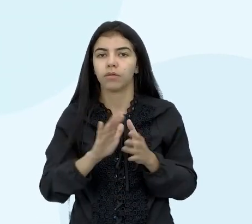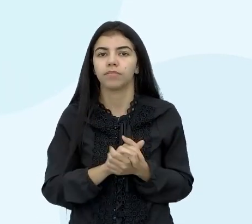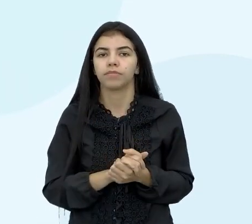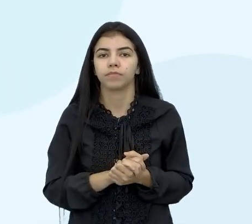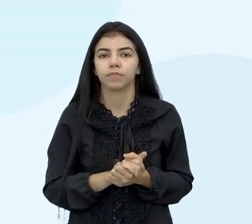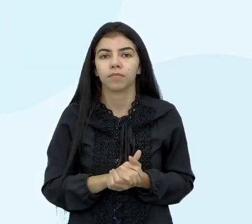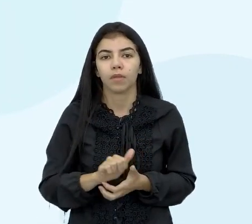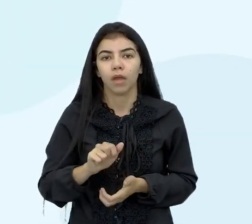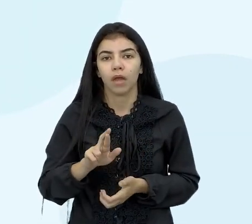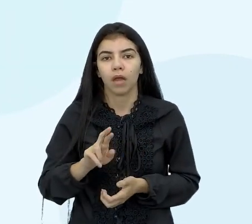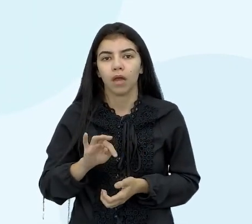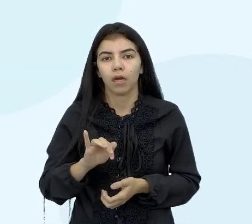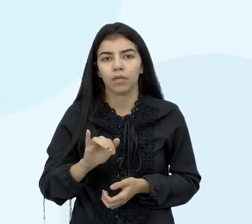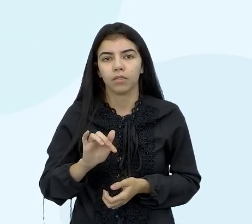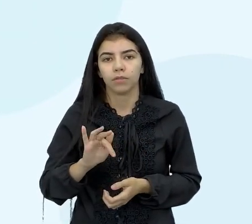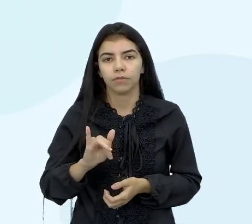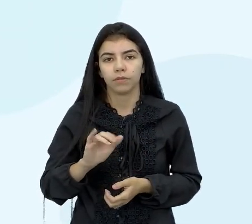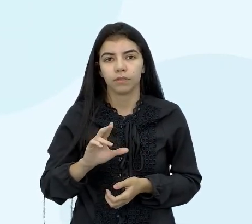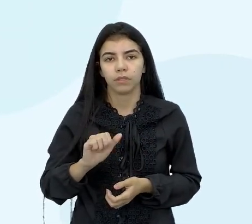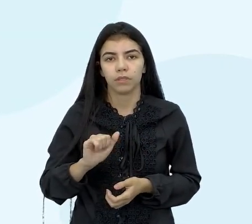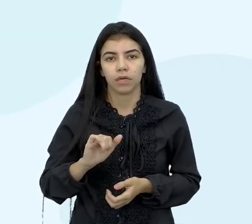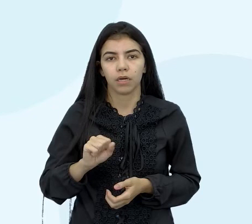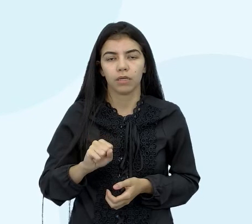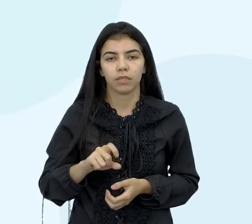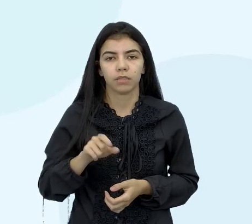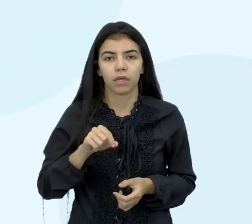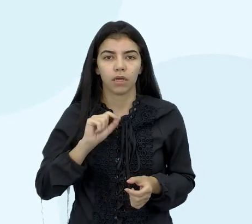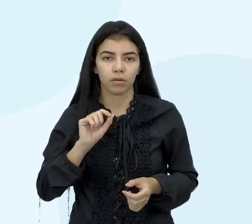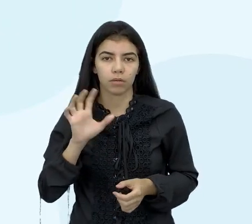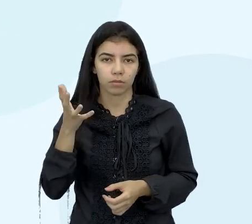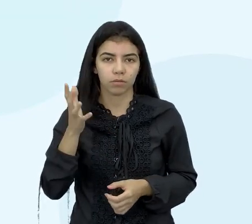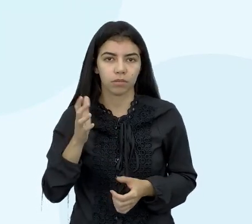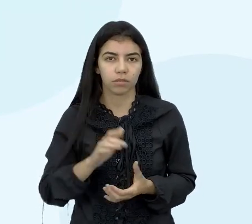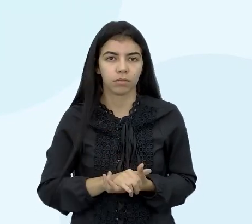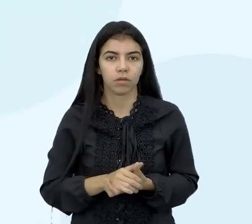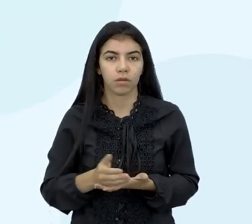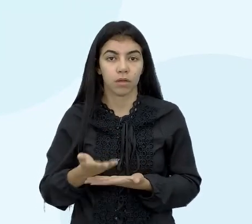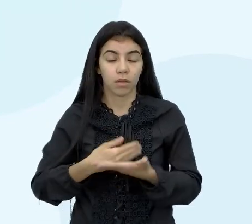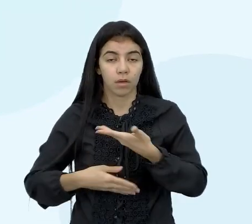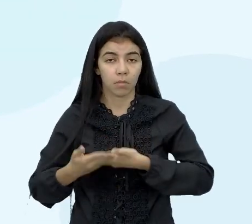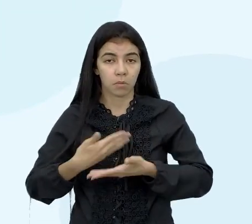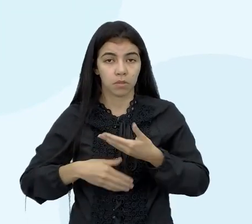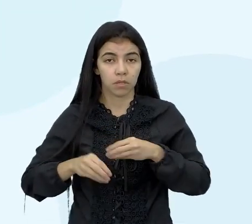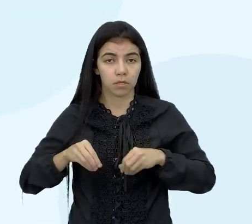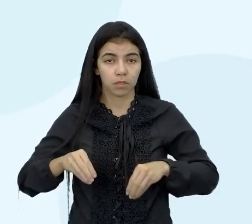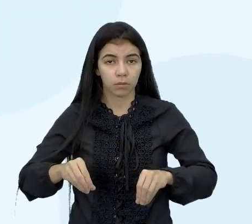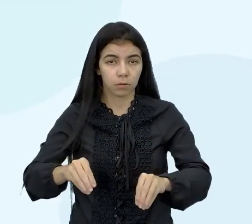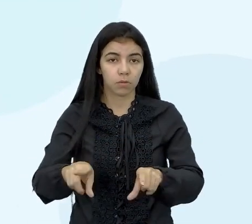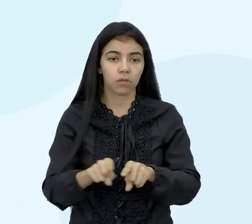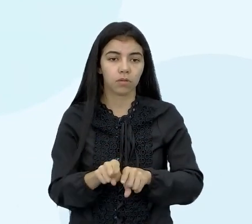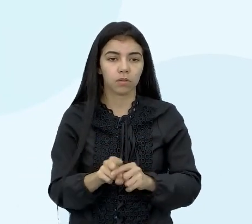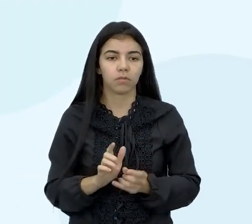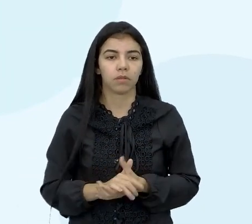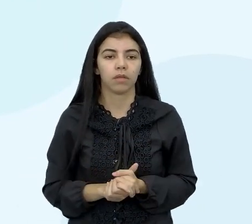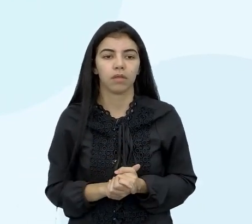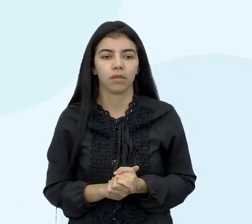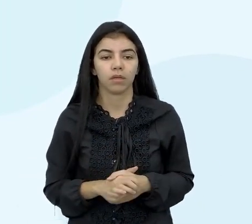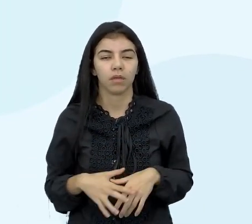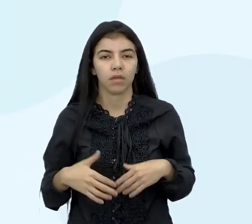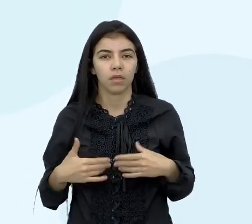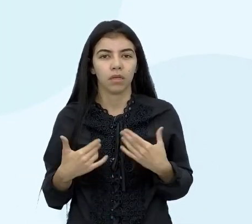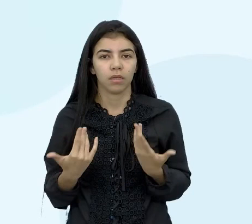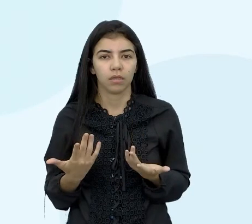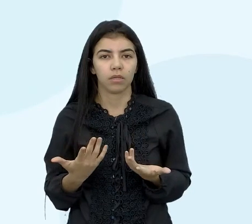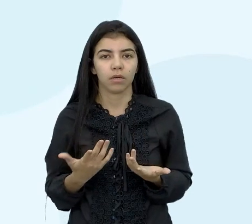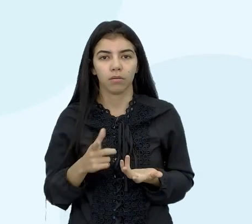irrigações artificiais, propriamente dito, podem promover uma salinização do solo também, gente. Então, a água tem